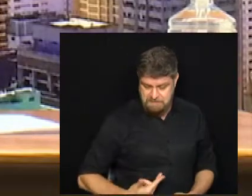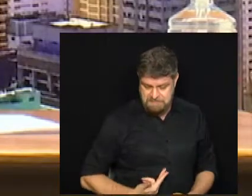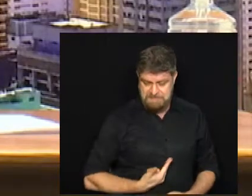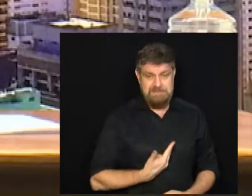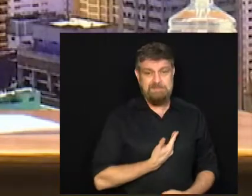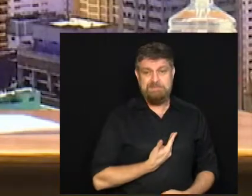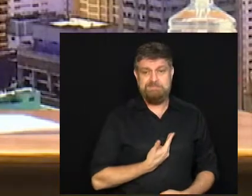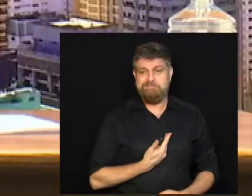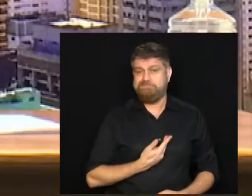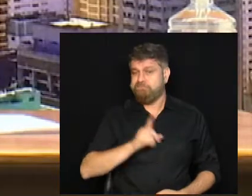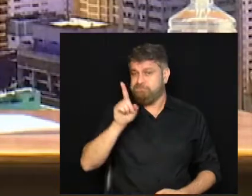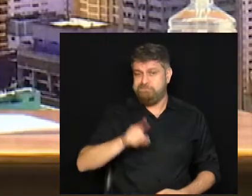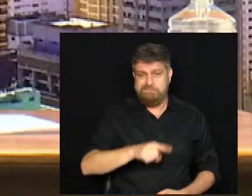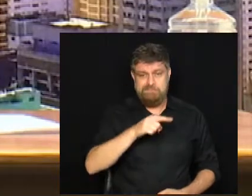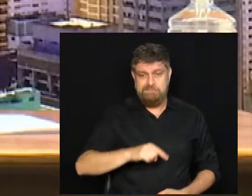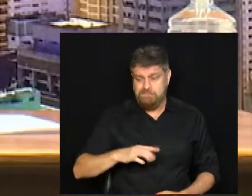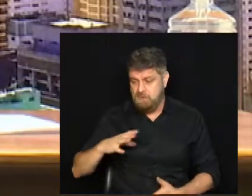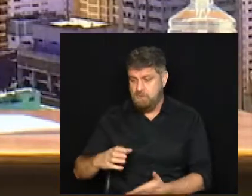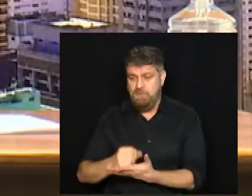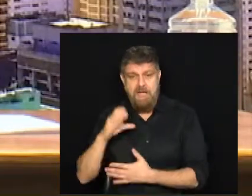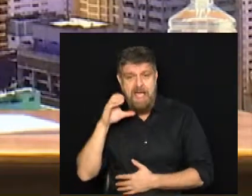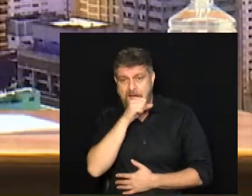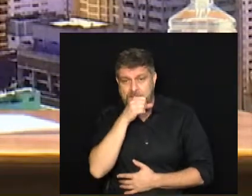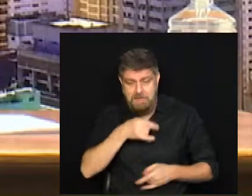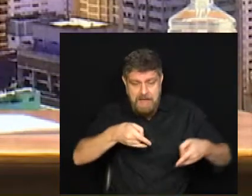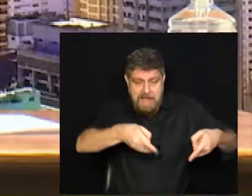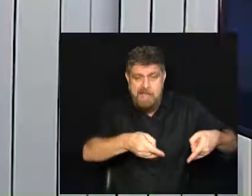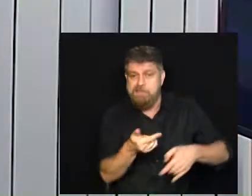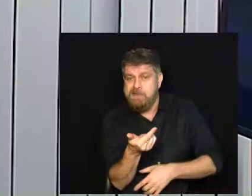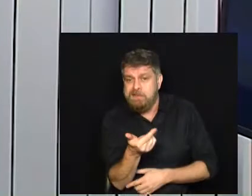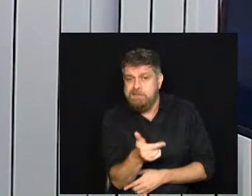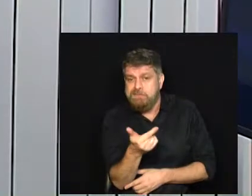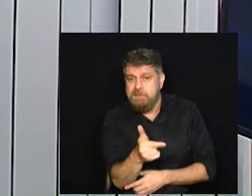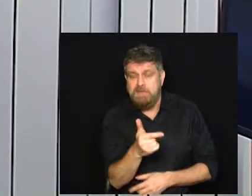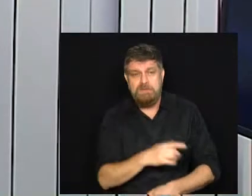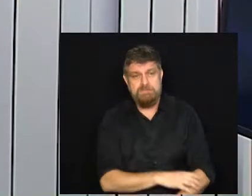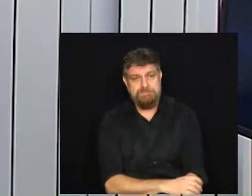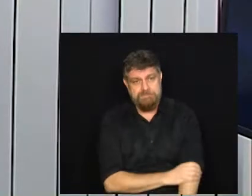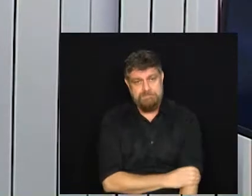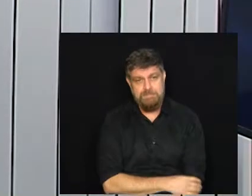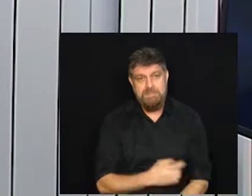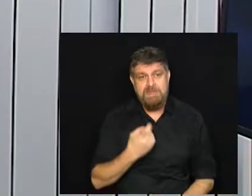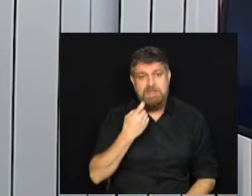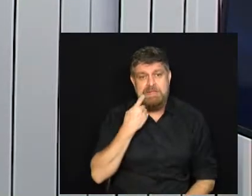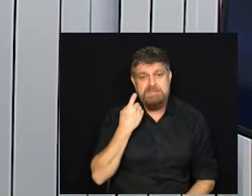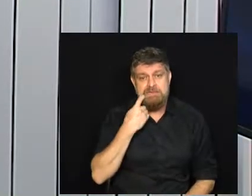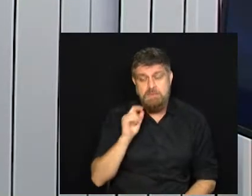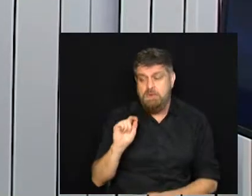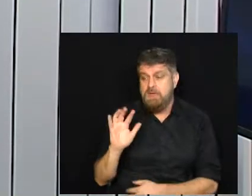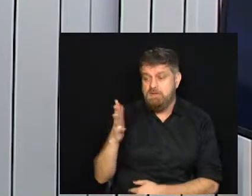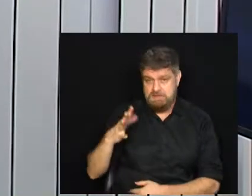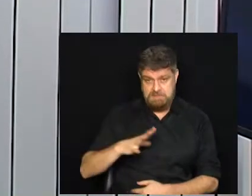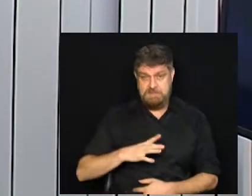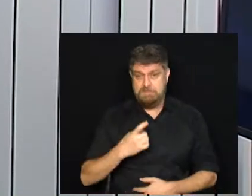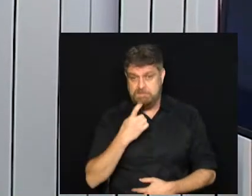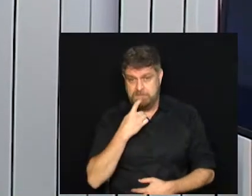para o pronto-socorro, porque não havia leito. Na última sexta-feira, Campinas